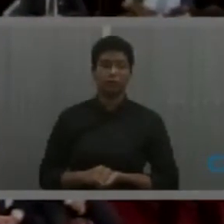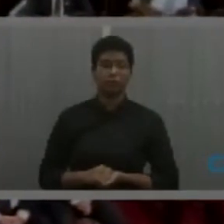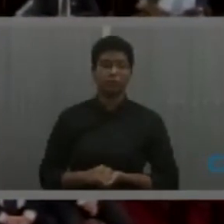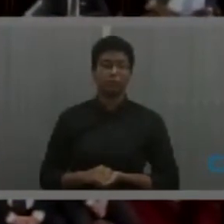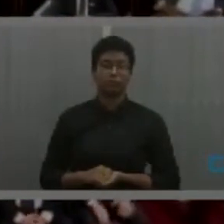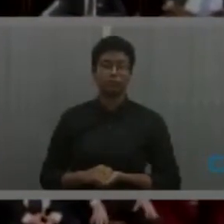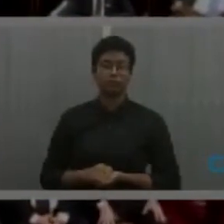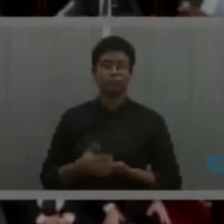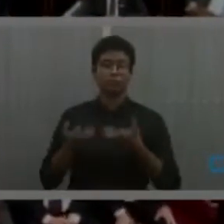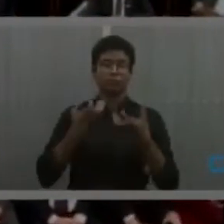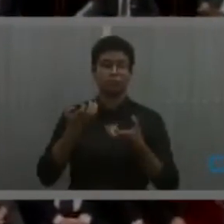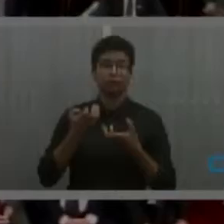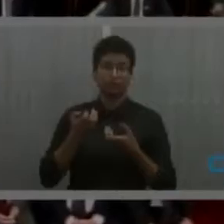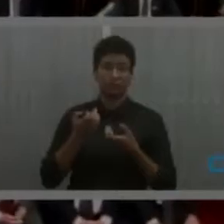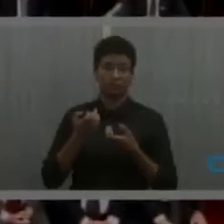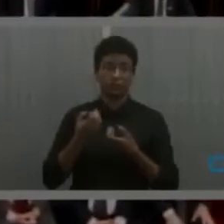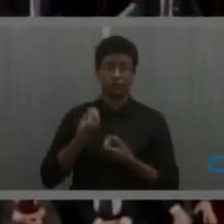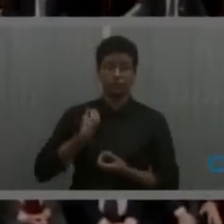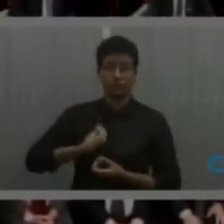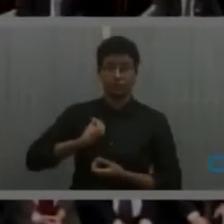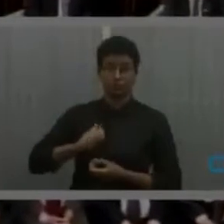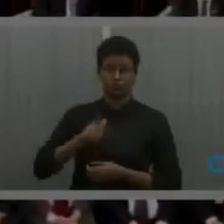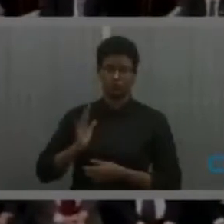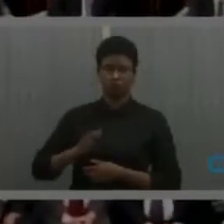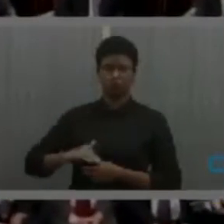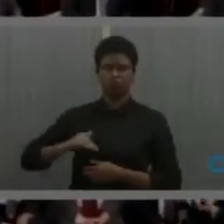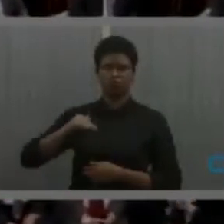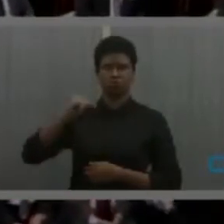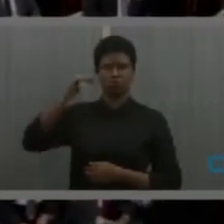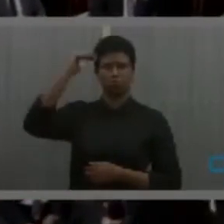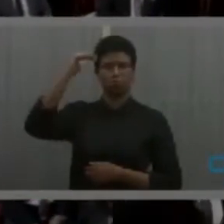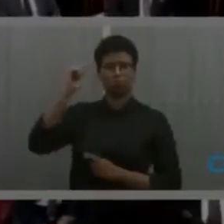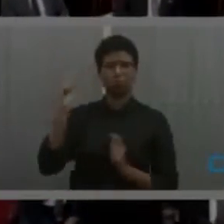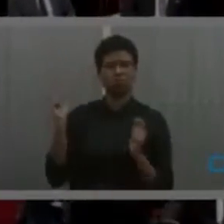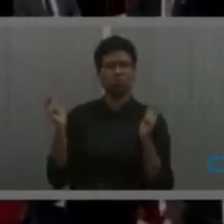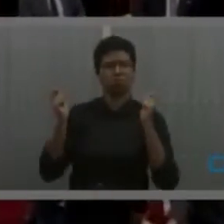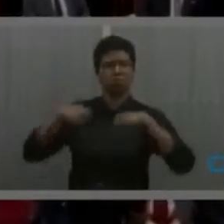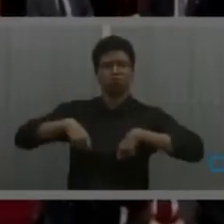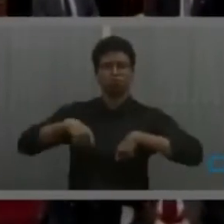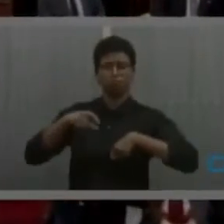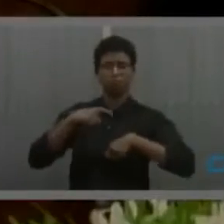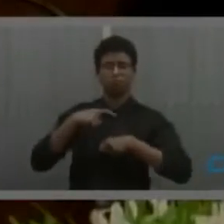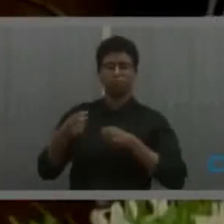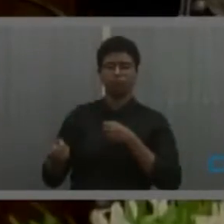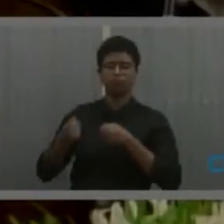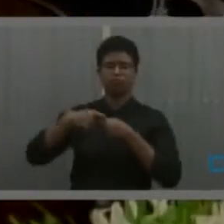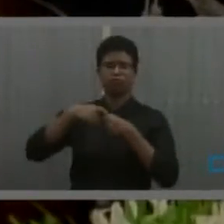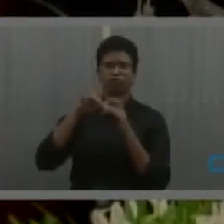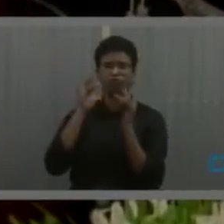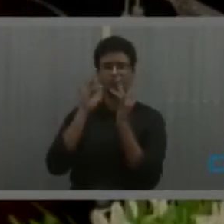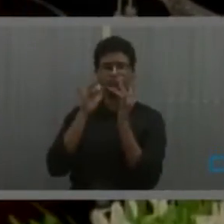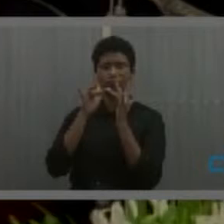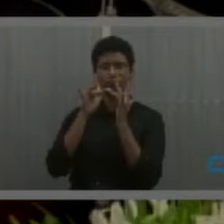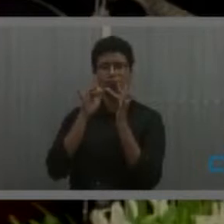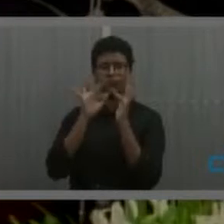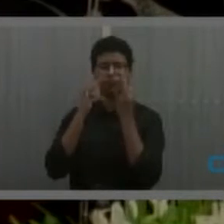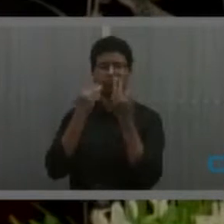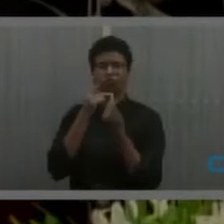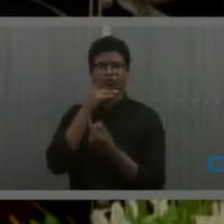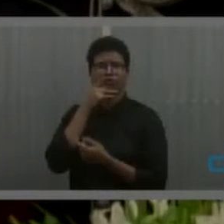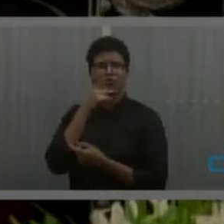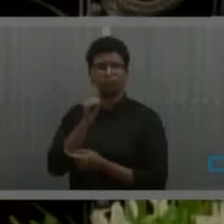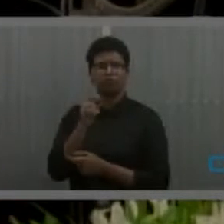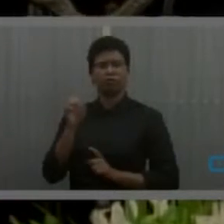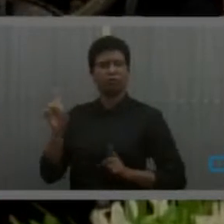Quis o destino que já adulto pudesse restabelecer contatos com meus parentes paternos, primos